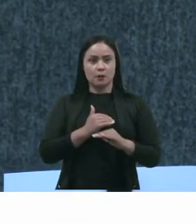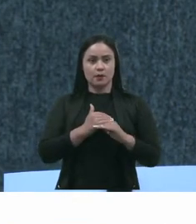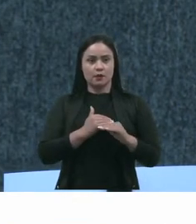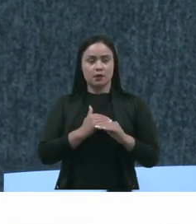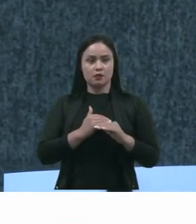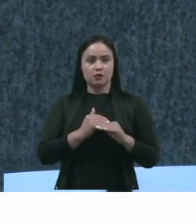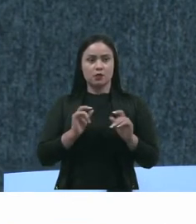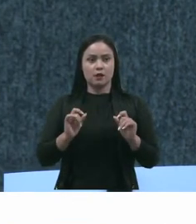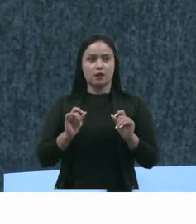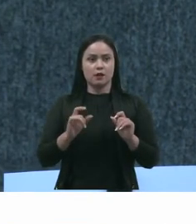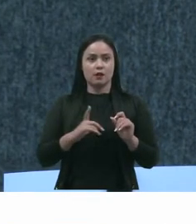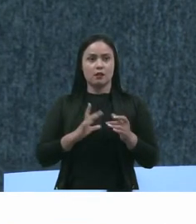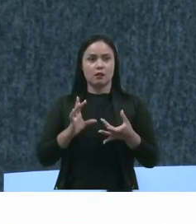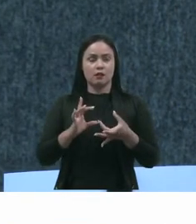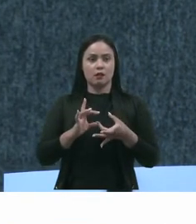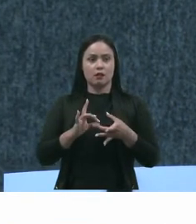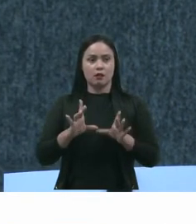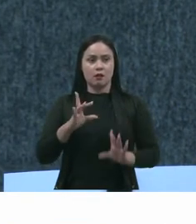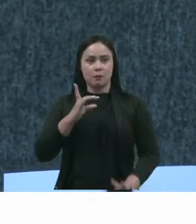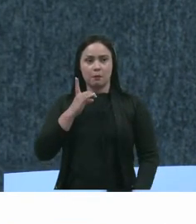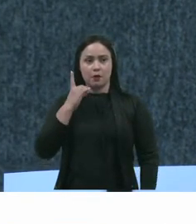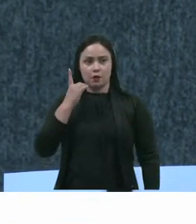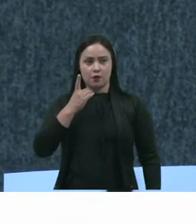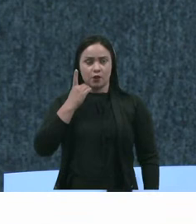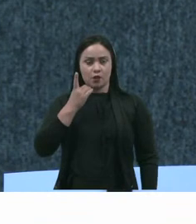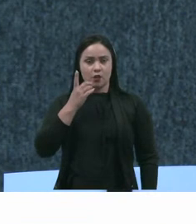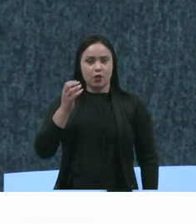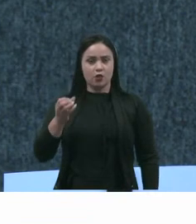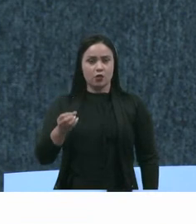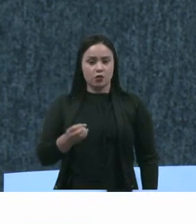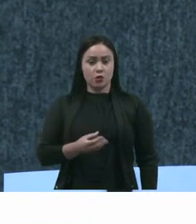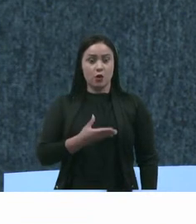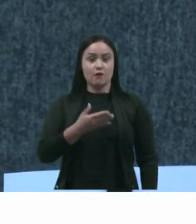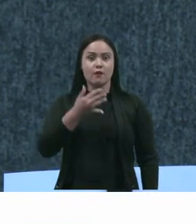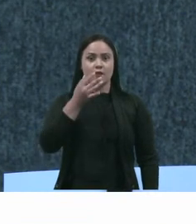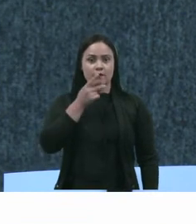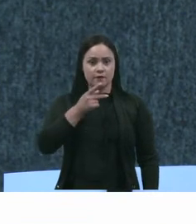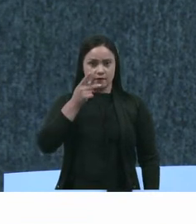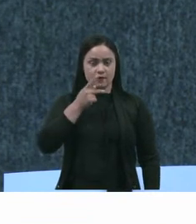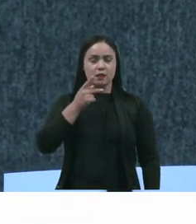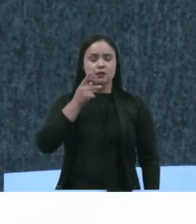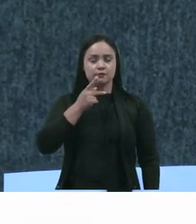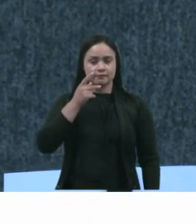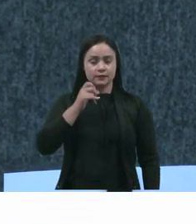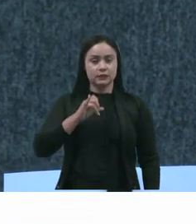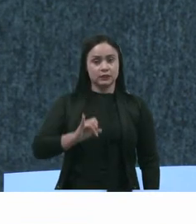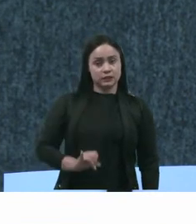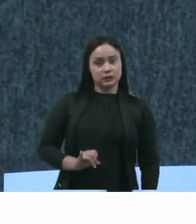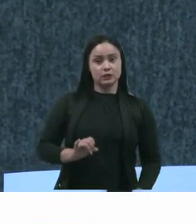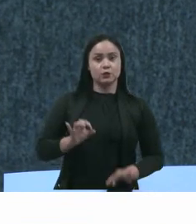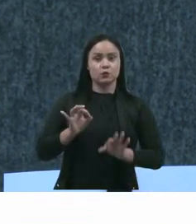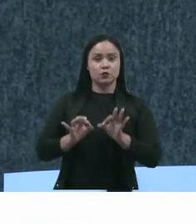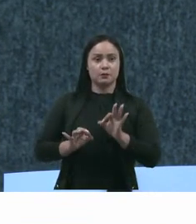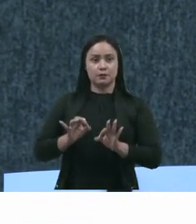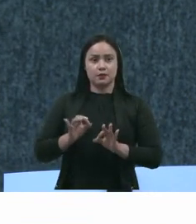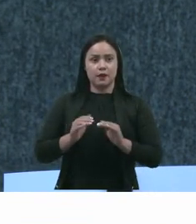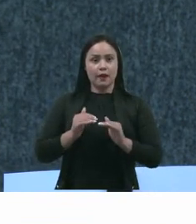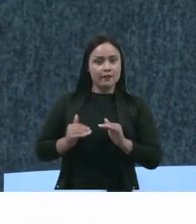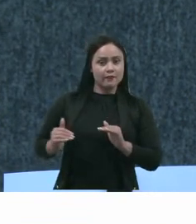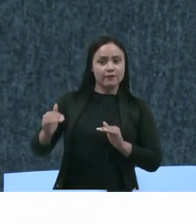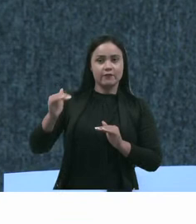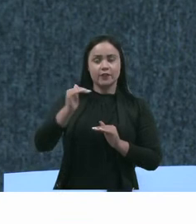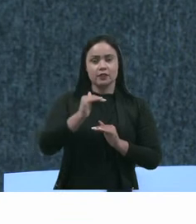unanimidade, facultar ao advogado nova sustentação oral, caso o julgamento avance